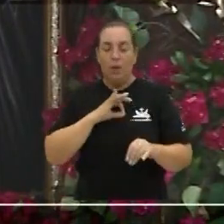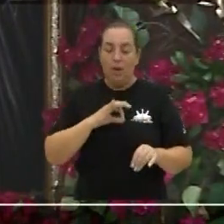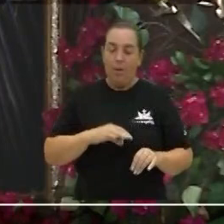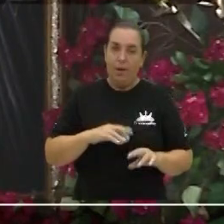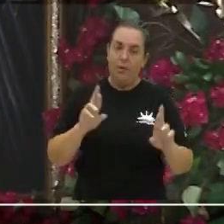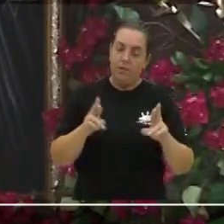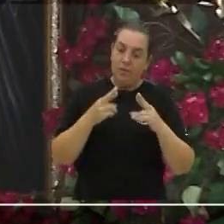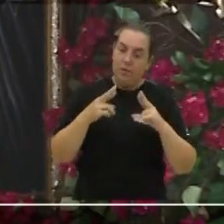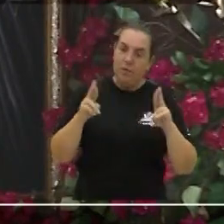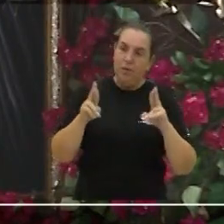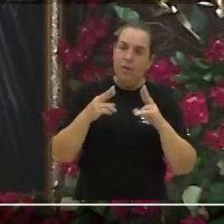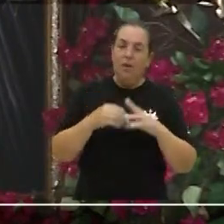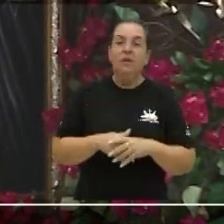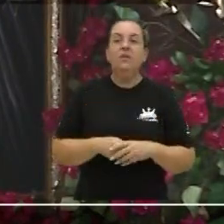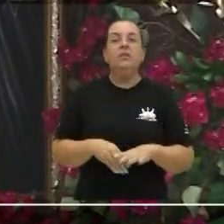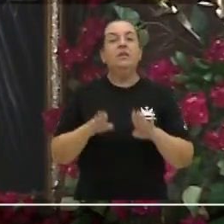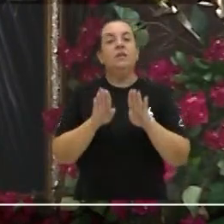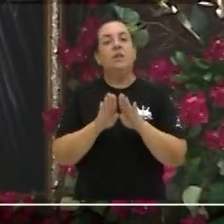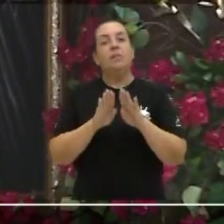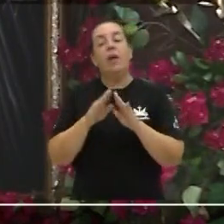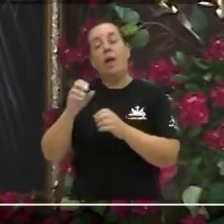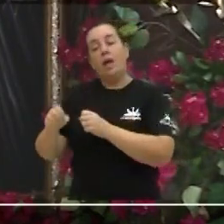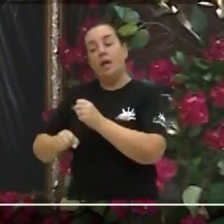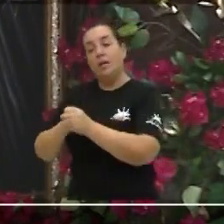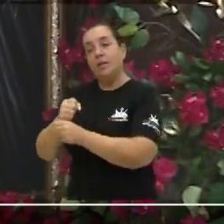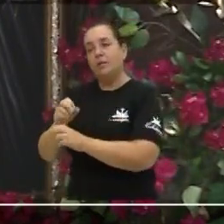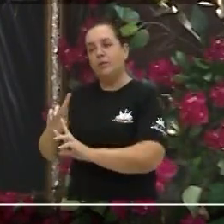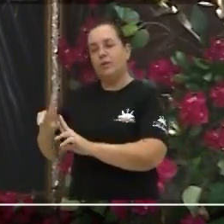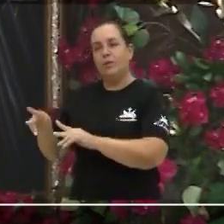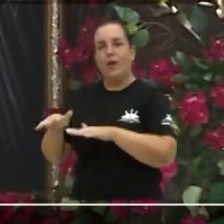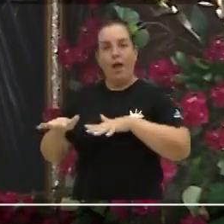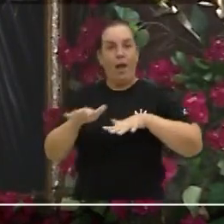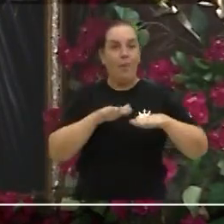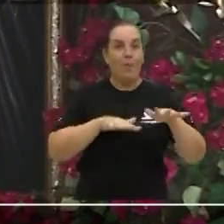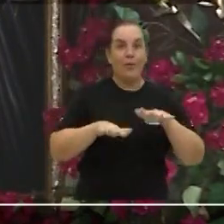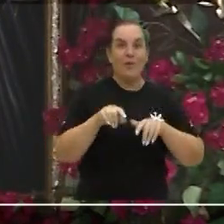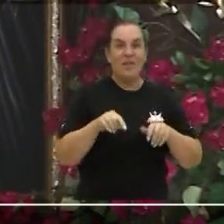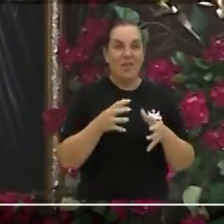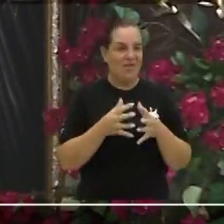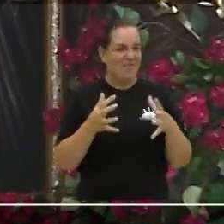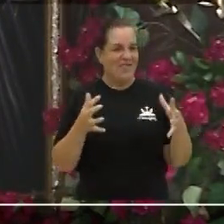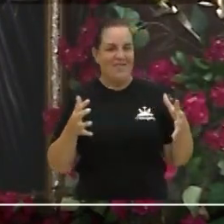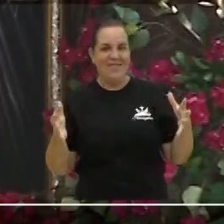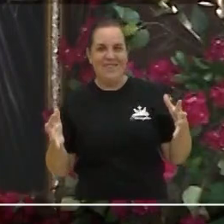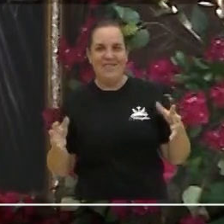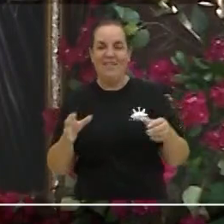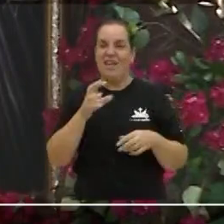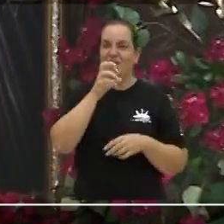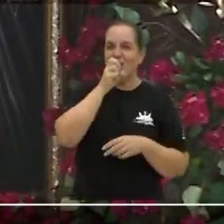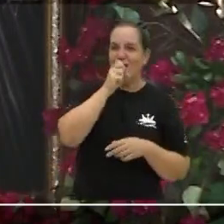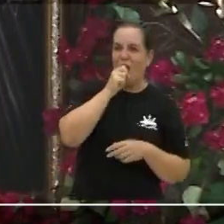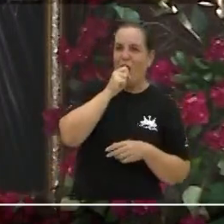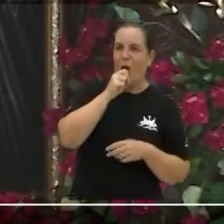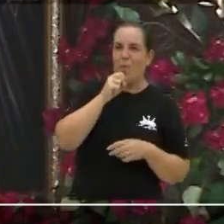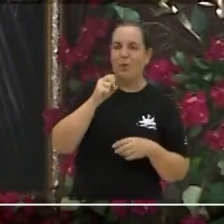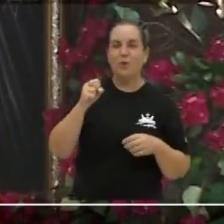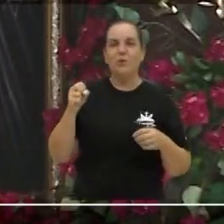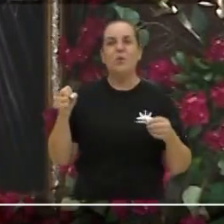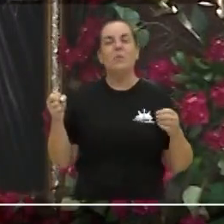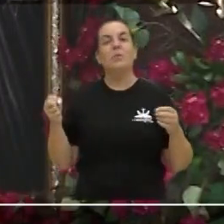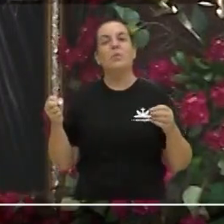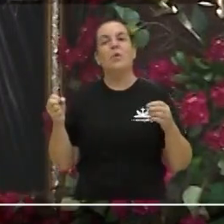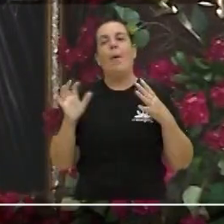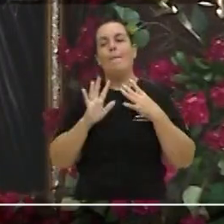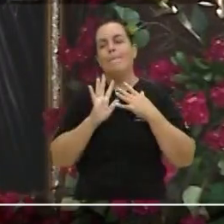Manzotti. Em outros anos, a movimentação era grande. No sábado, com a luz,